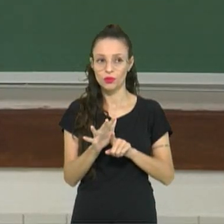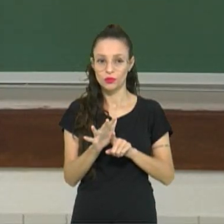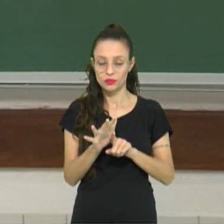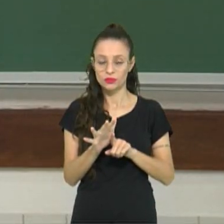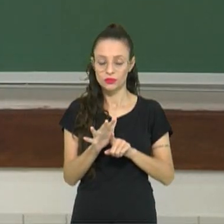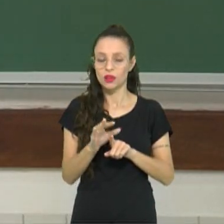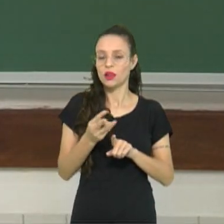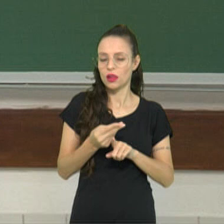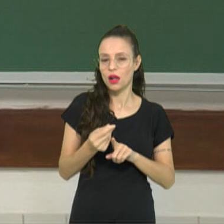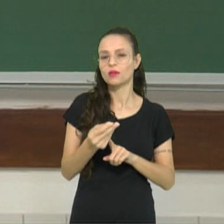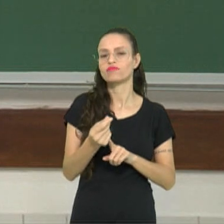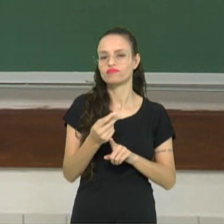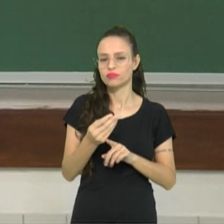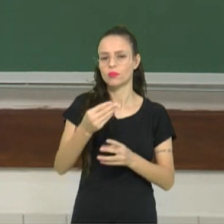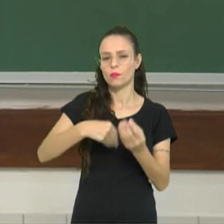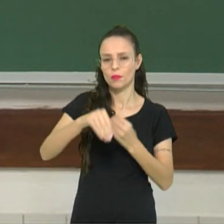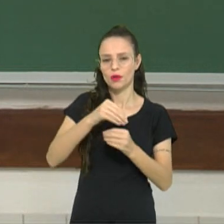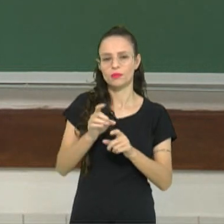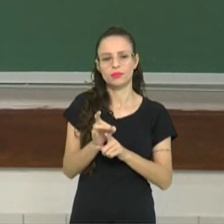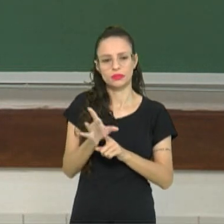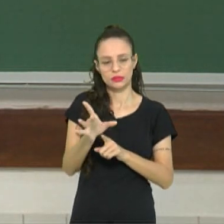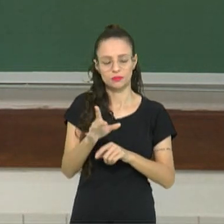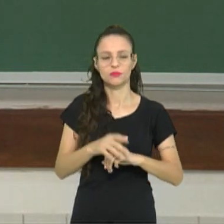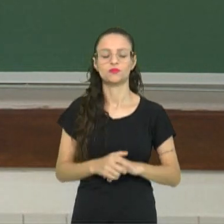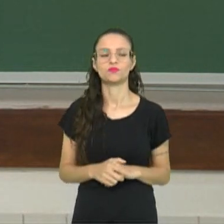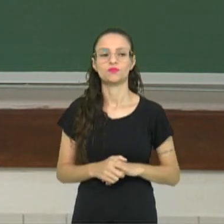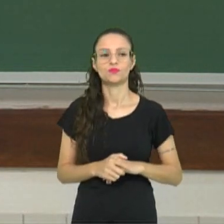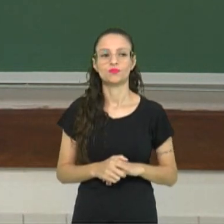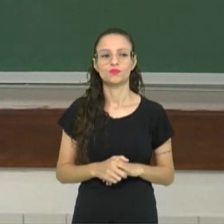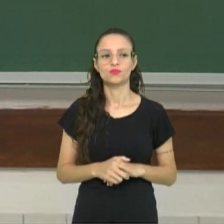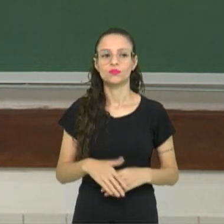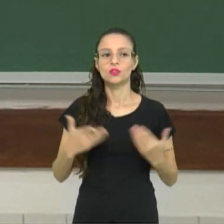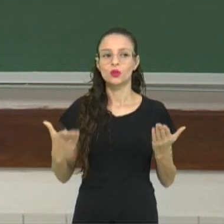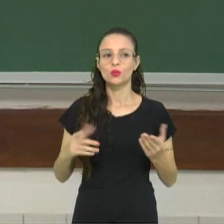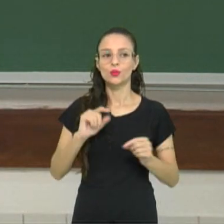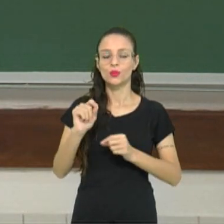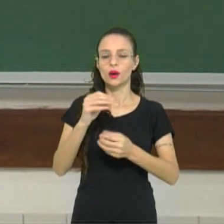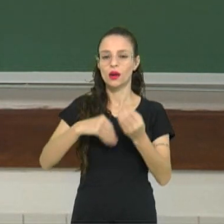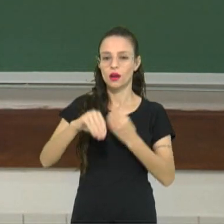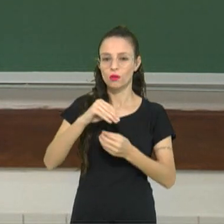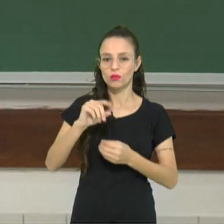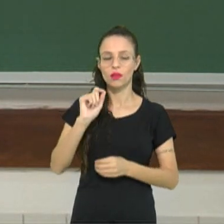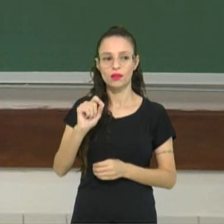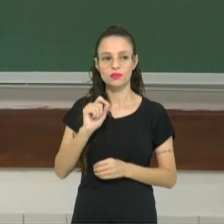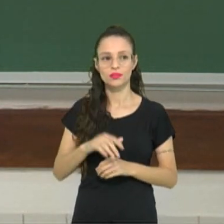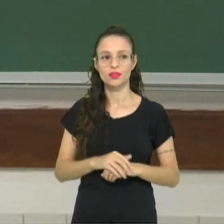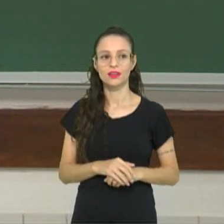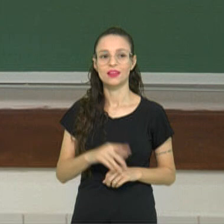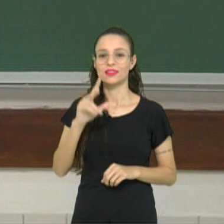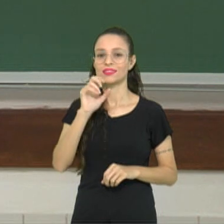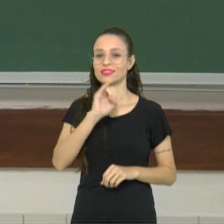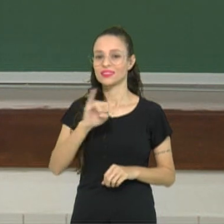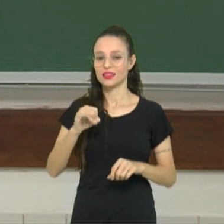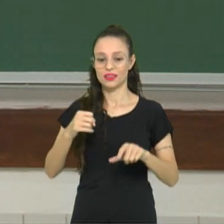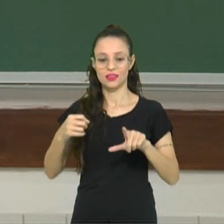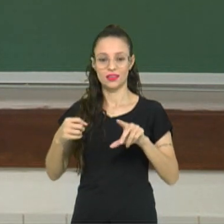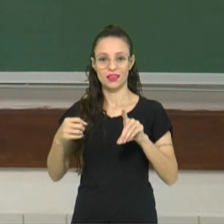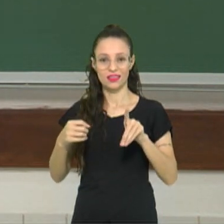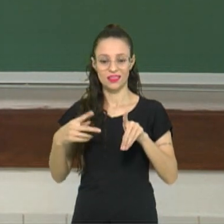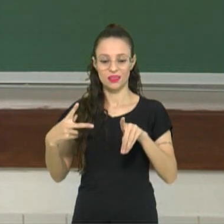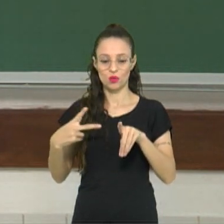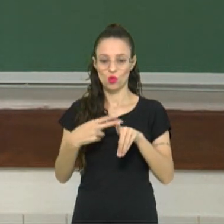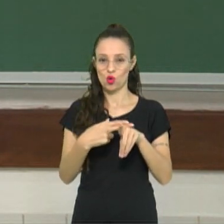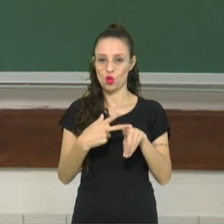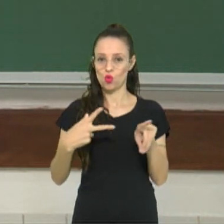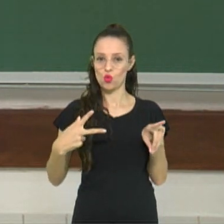os líquidos, né, que vai compor o sêmen de um modo geral. O que acontece? Cortando esse canal, chamado canal deferente,